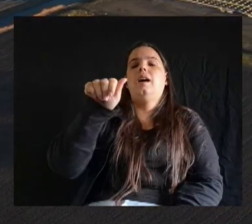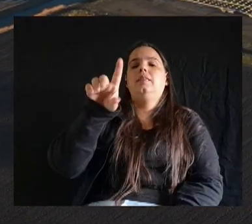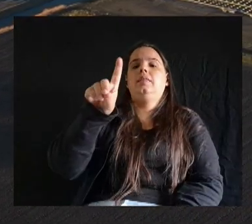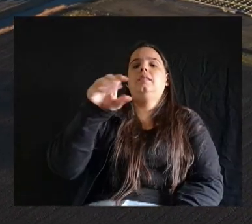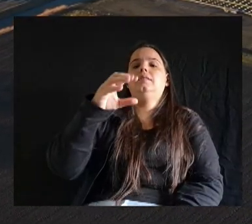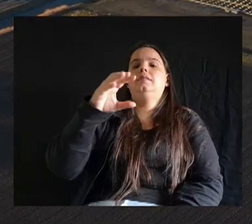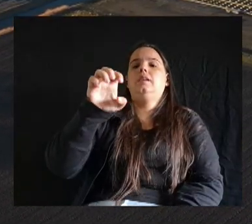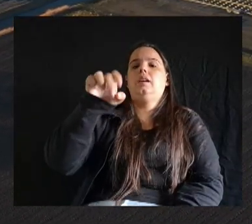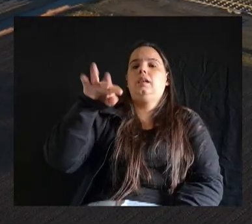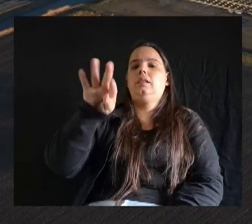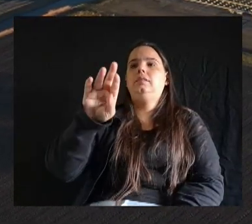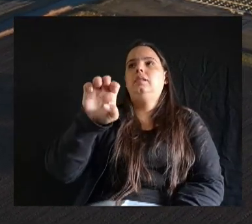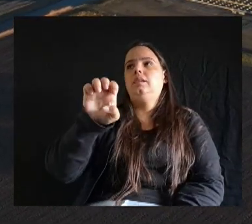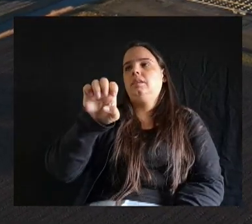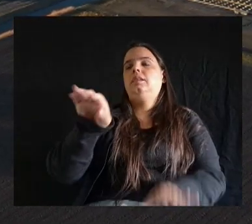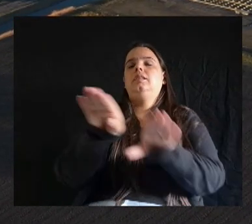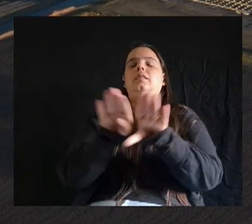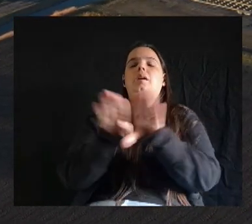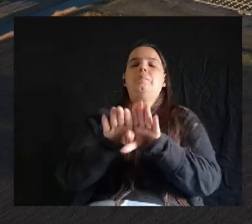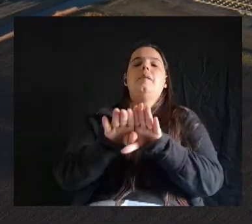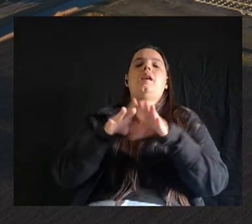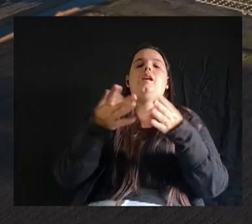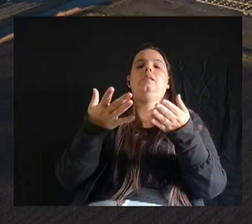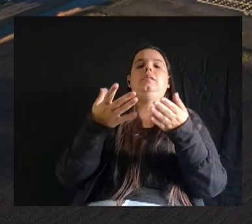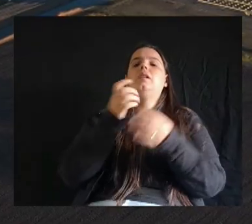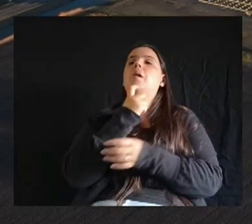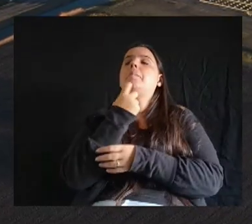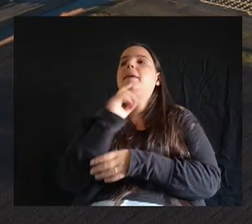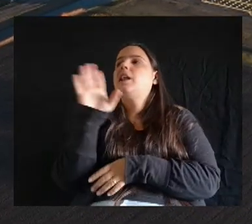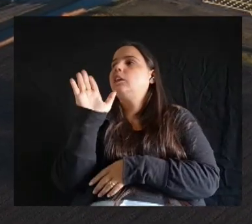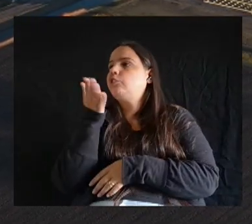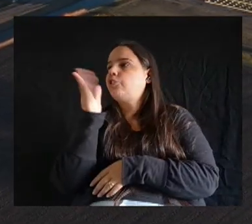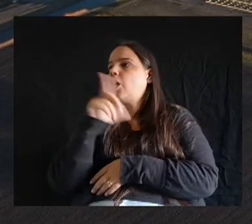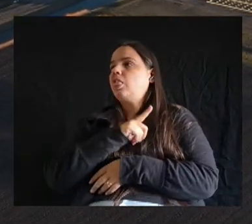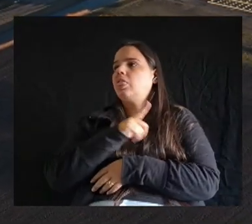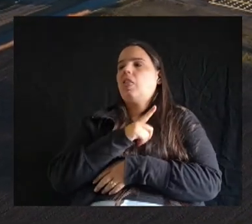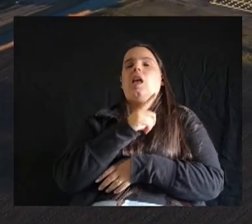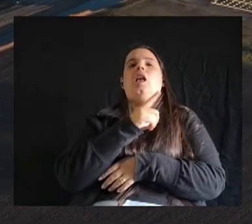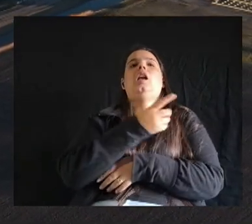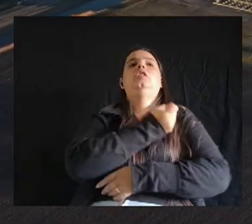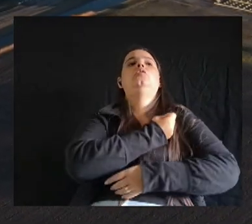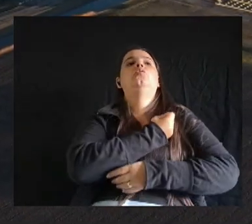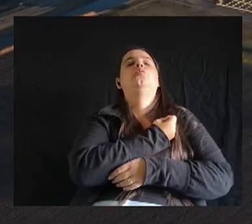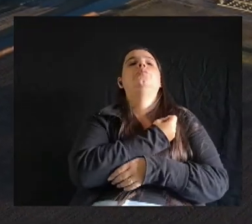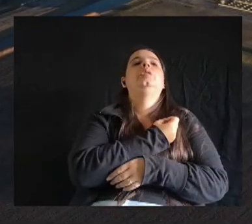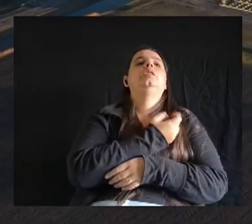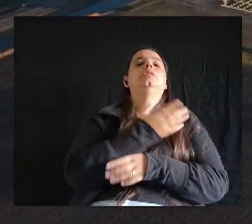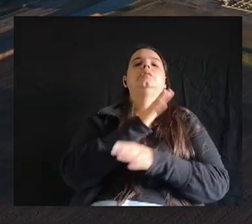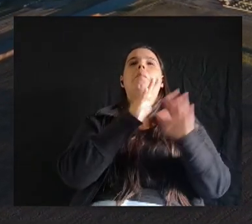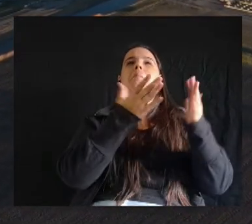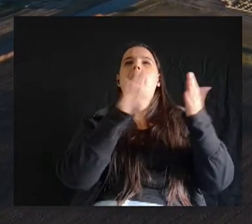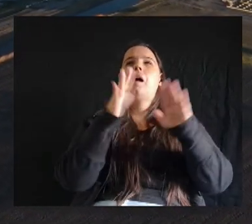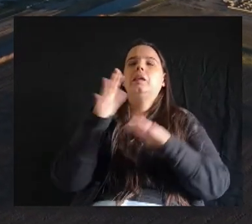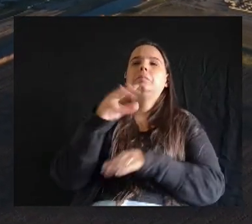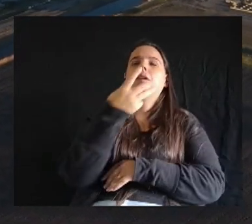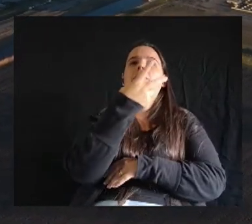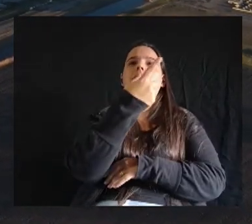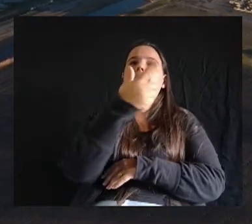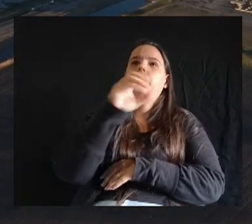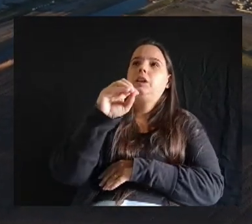tem algumas dezenas de data centers, né? A gente tem alguns números aí na casa de 20, 30 data centers relevantes, e isso está